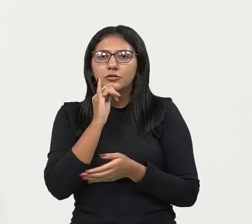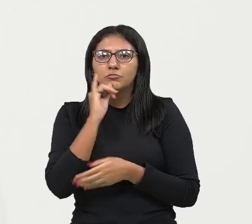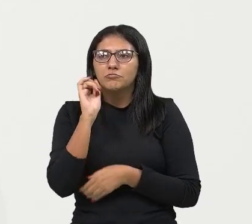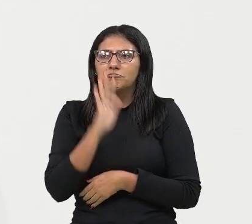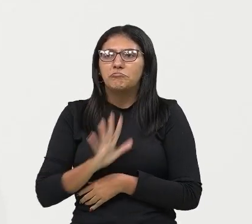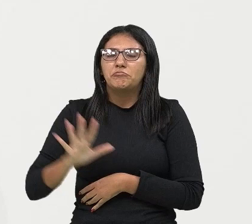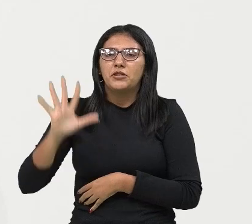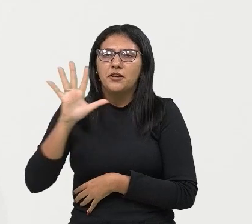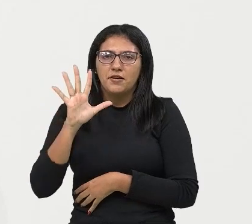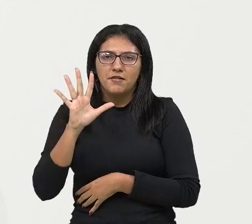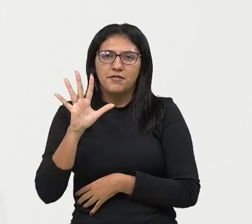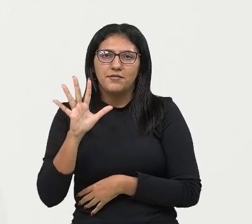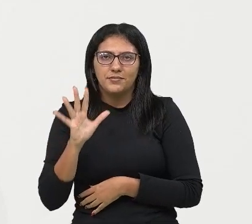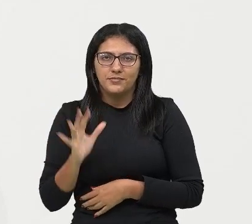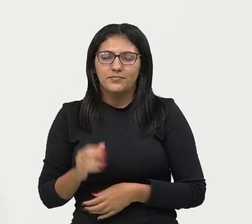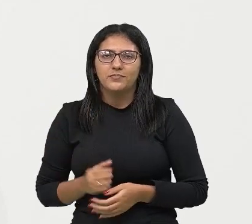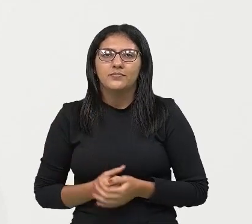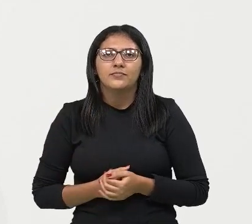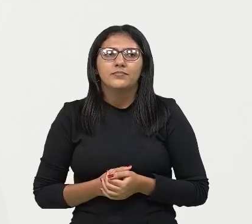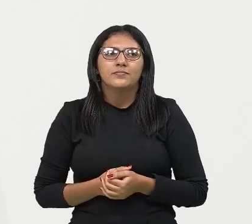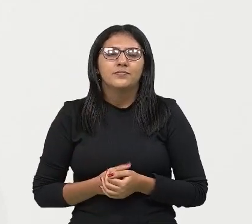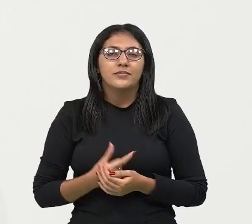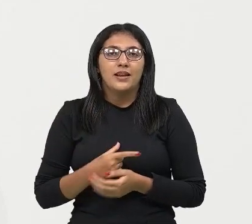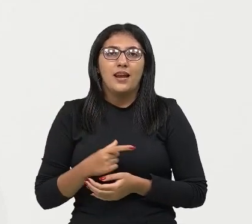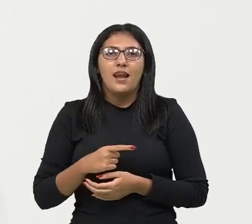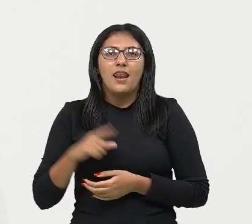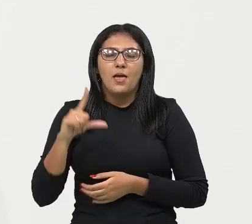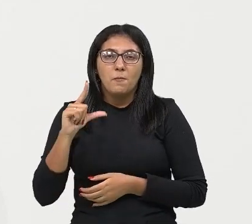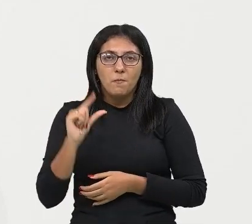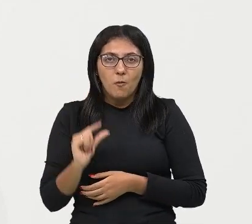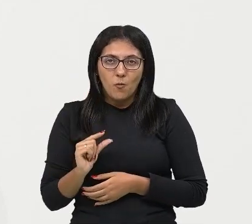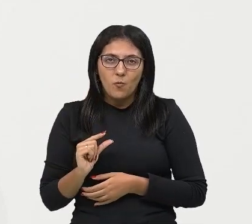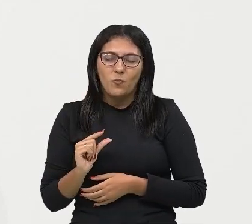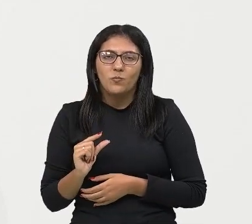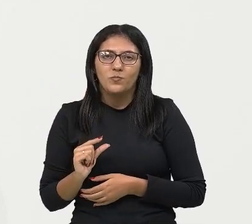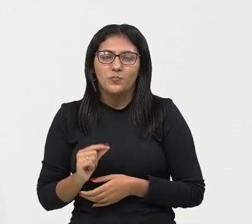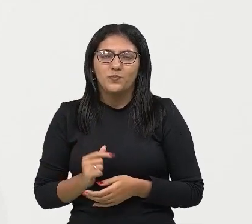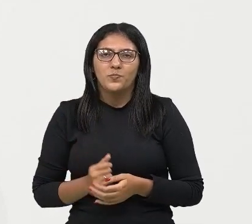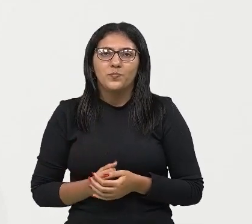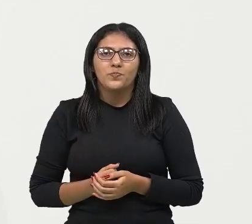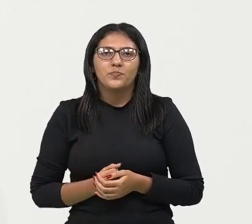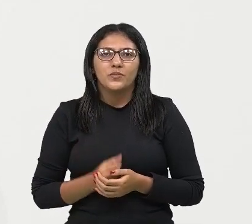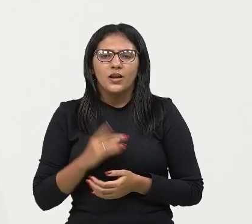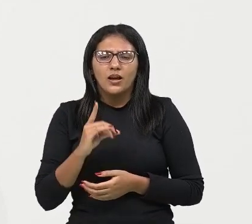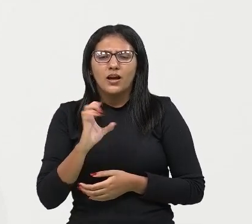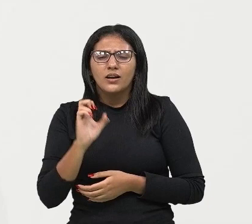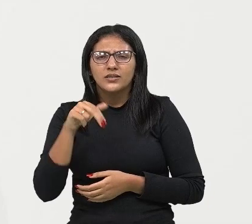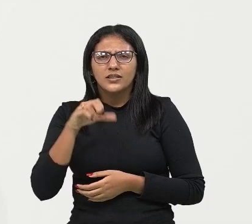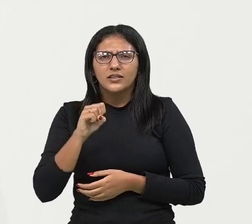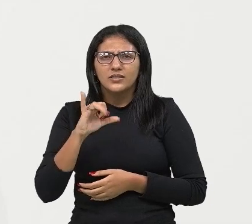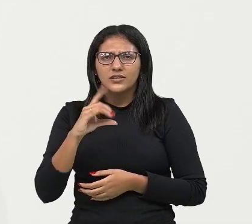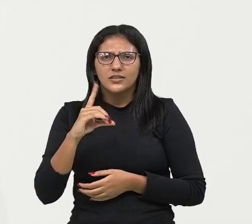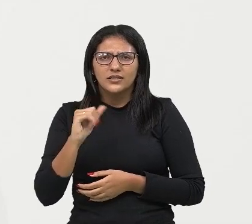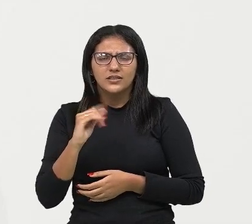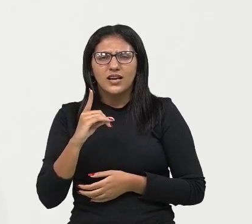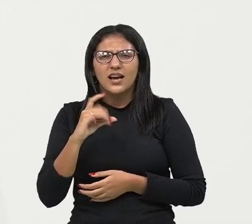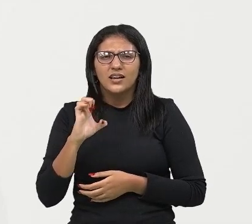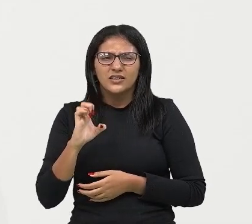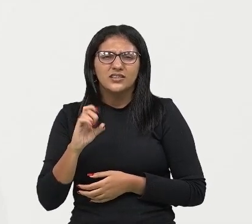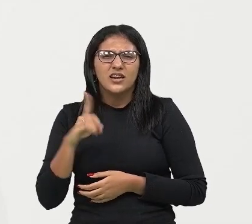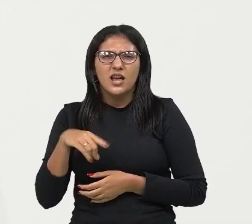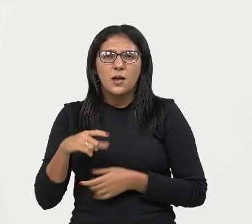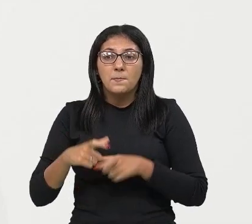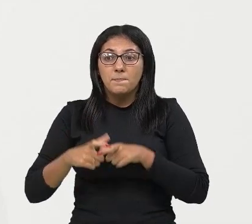tá? Então, ele vai ser pouco povoado, a densidade demográfica ela vai ser maior